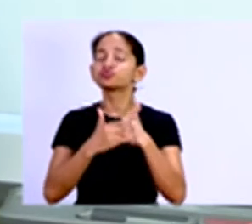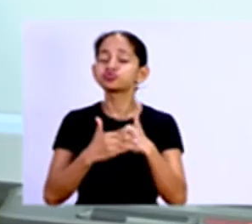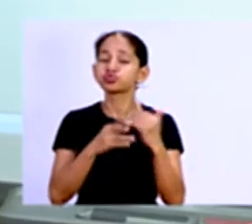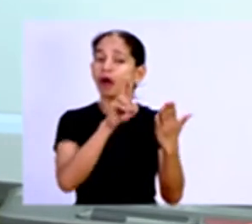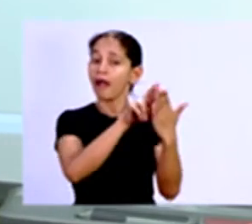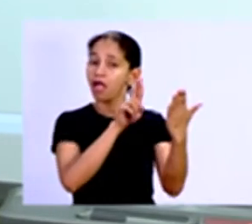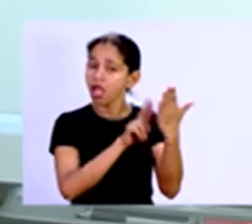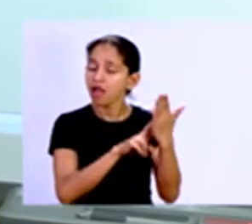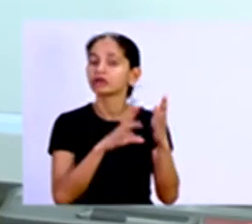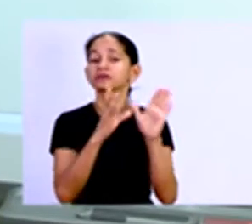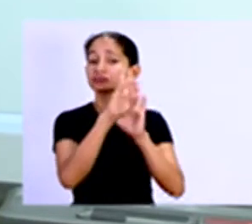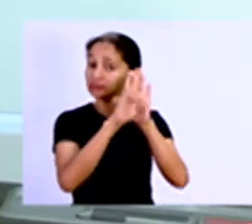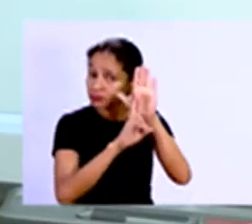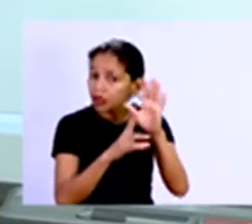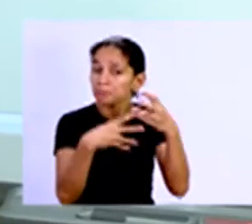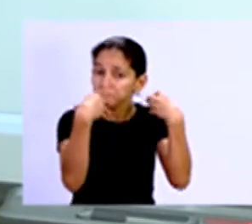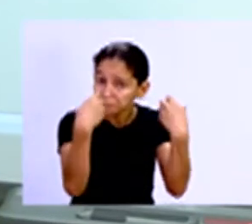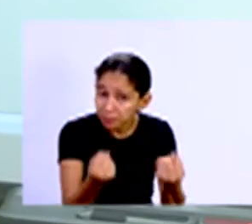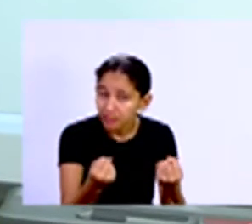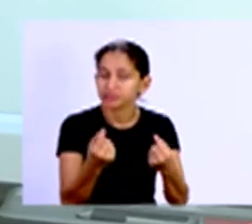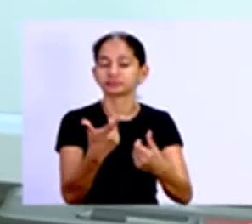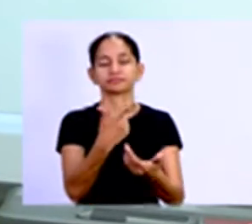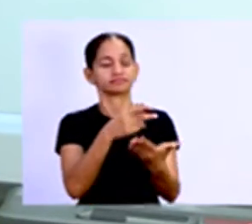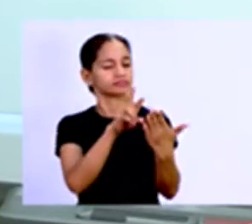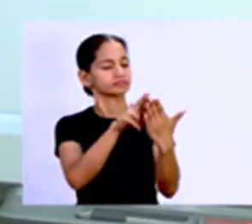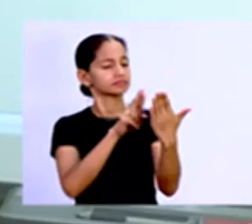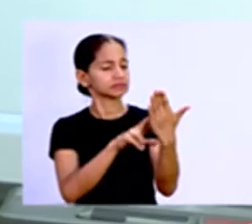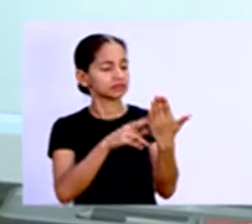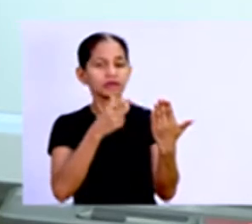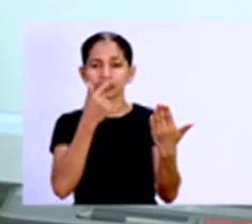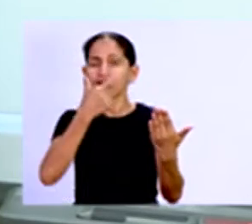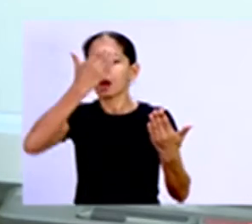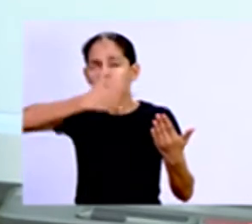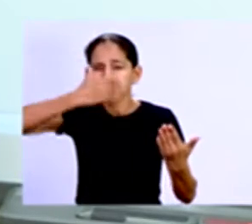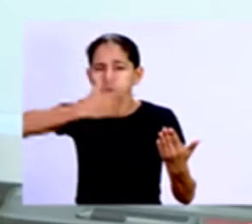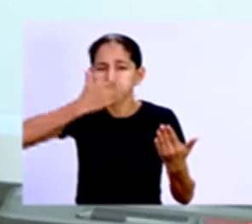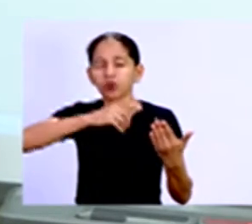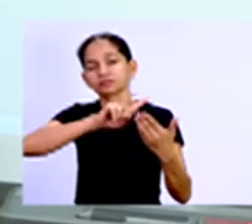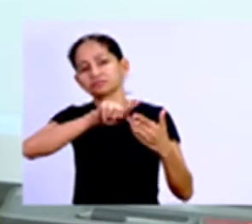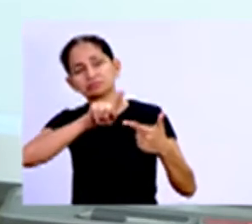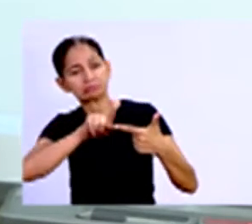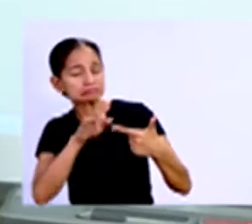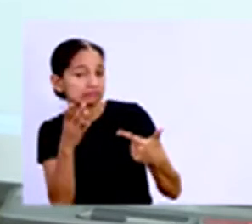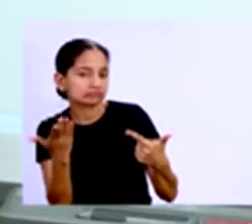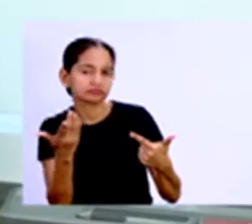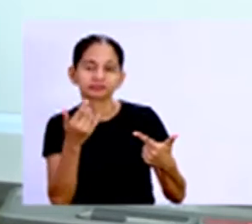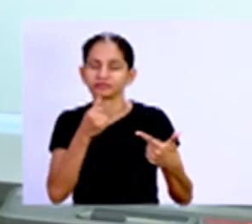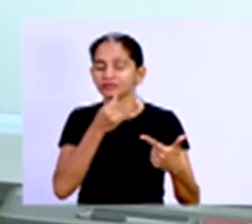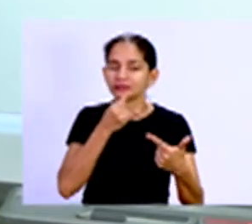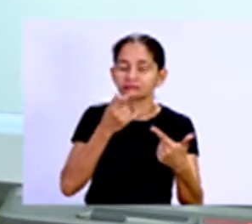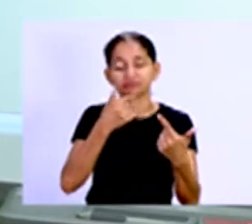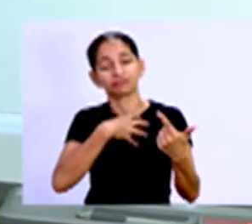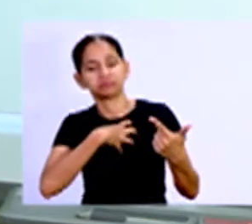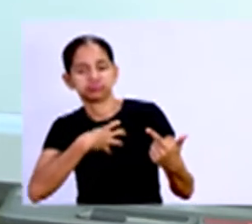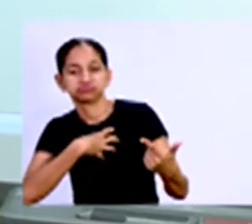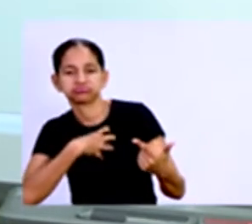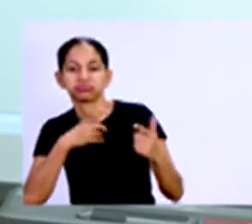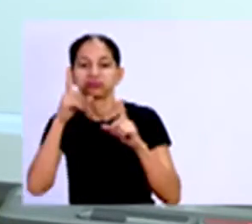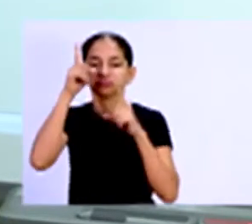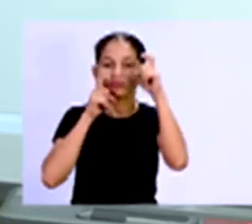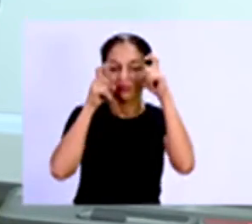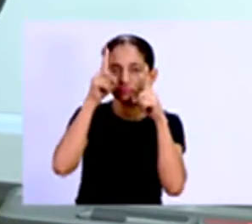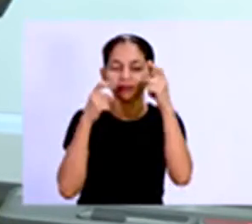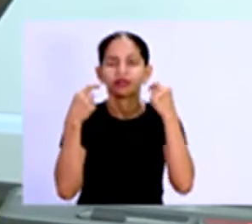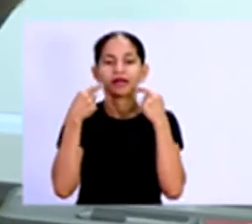aquelas falas, ele vai interpretar, se é para chorar, se é uma coisa mais dramática, ele vai chorar, vai fazer toda um rosto, uma